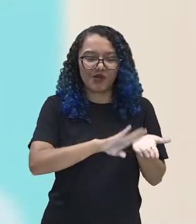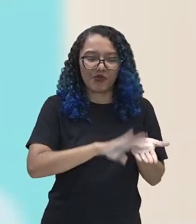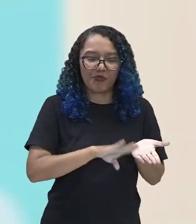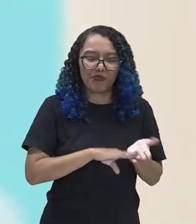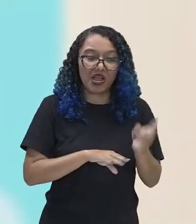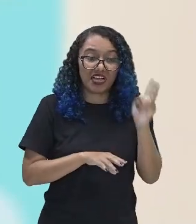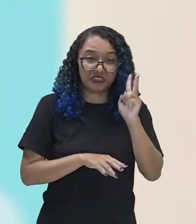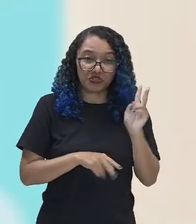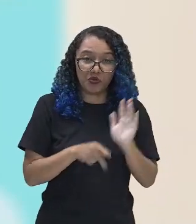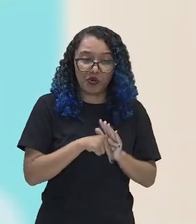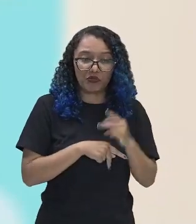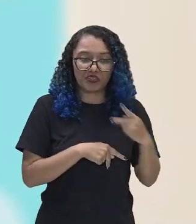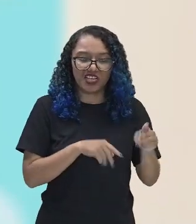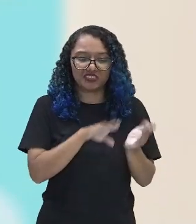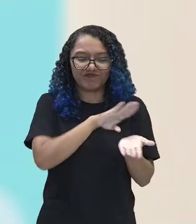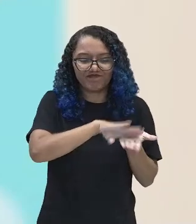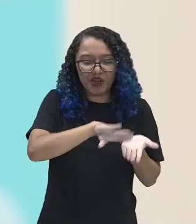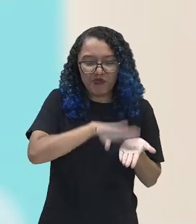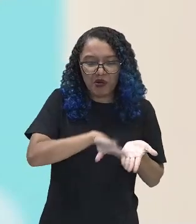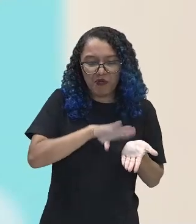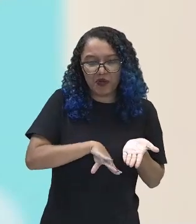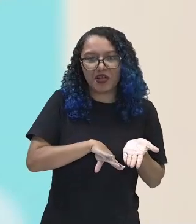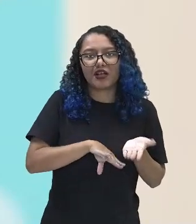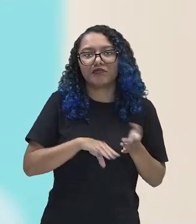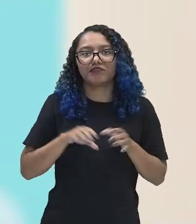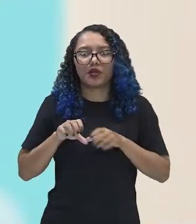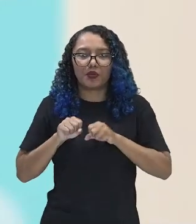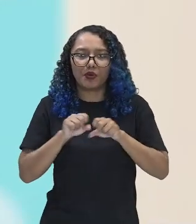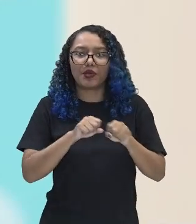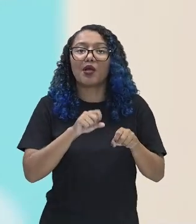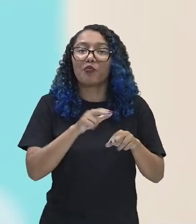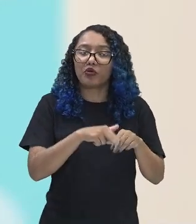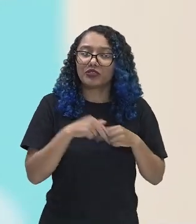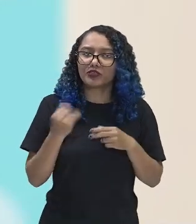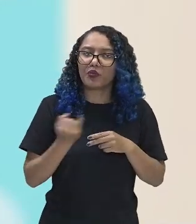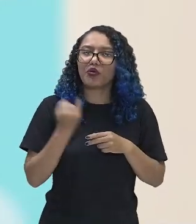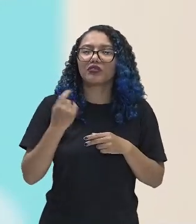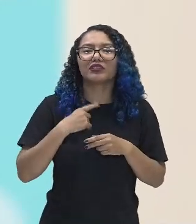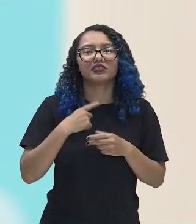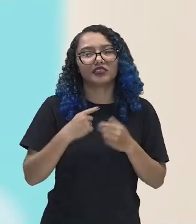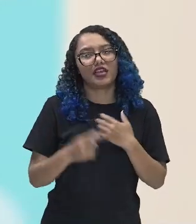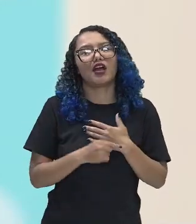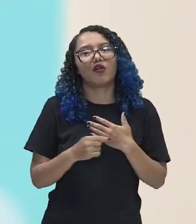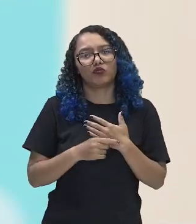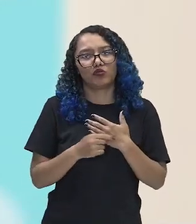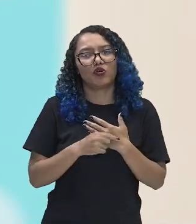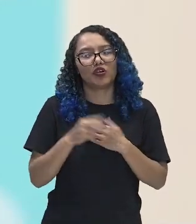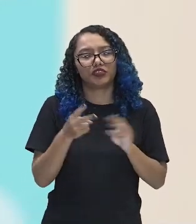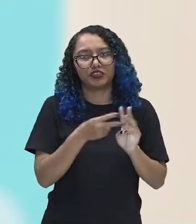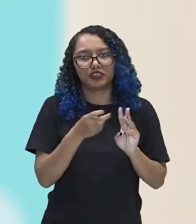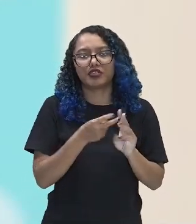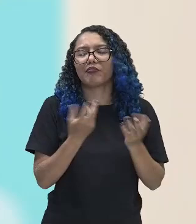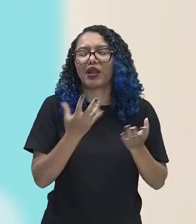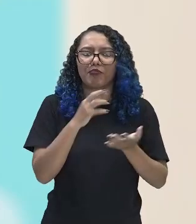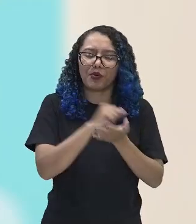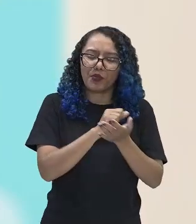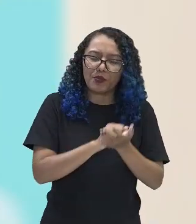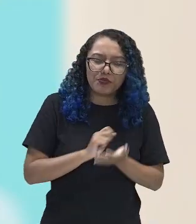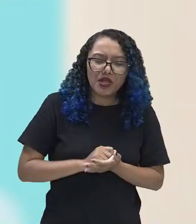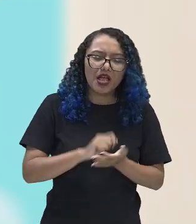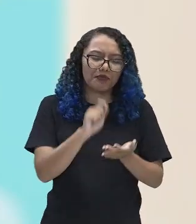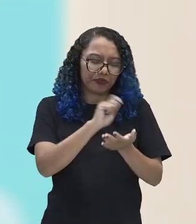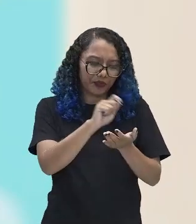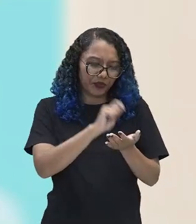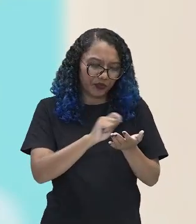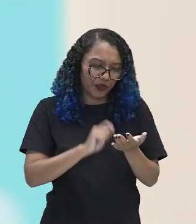então está aí a importância de hoje existir autor da literatura indígena para registrar, por exemplo, os mitos, registrar as